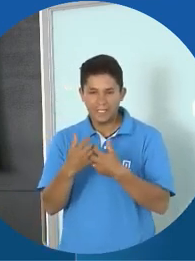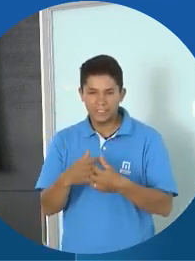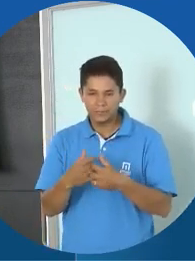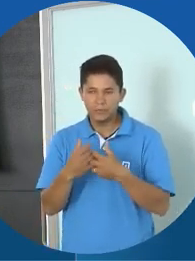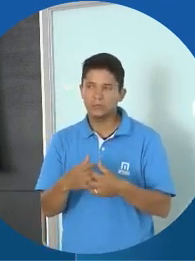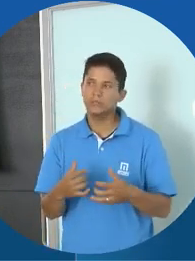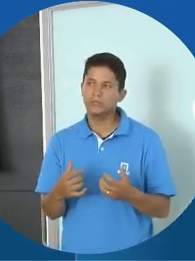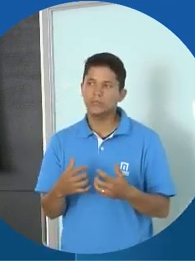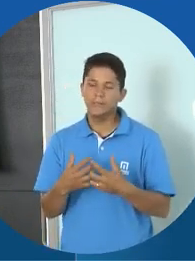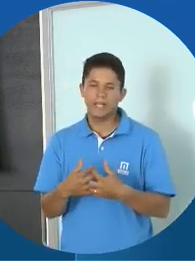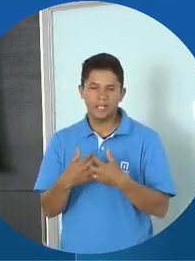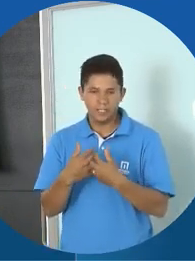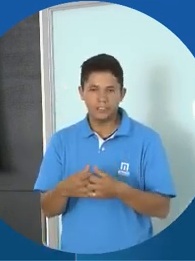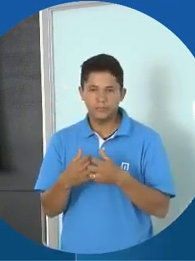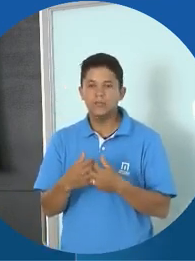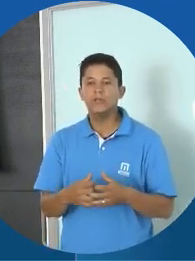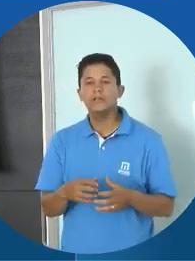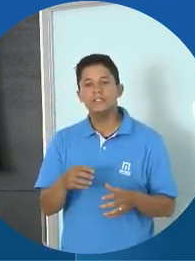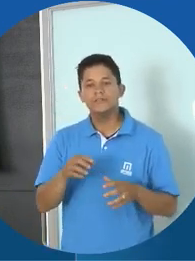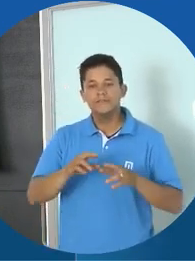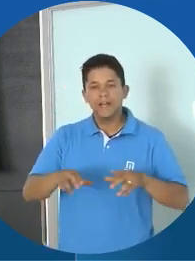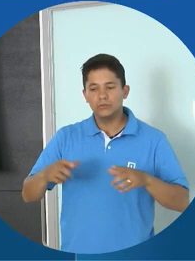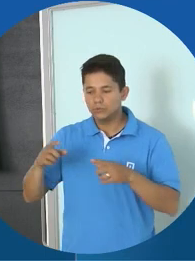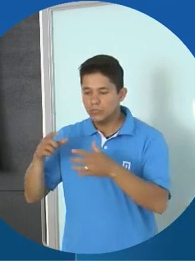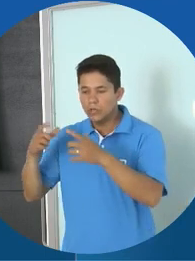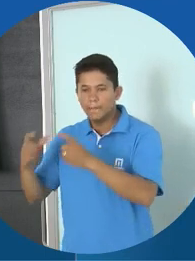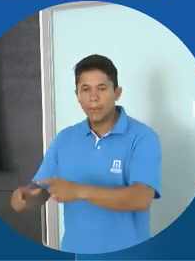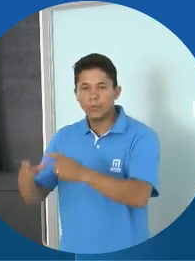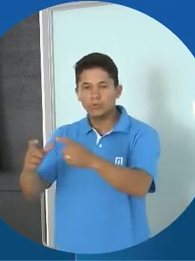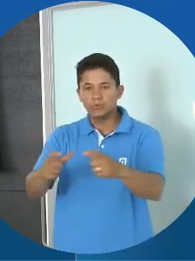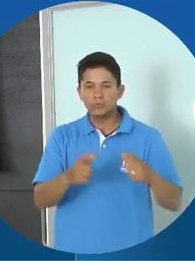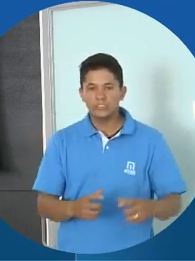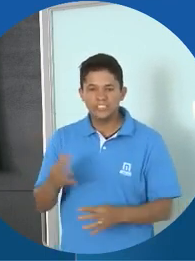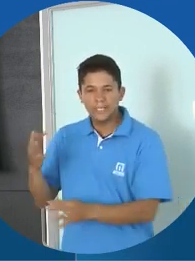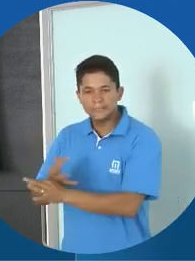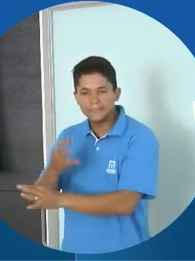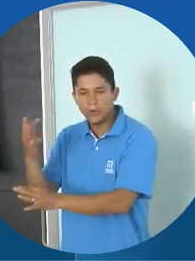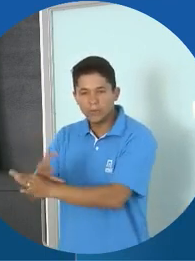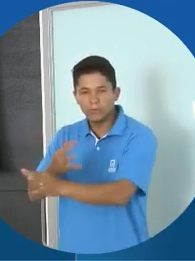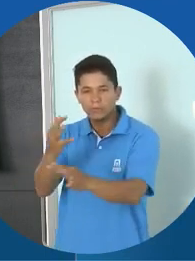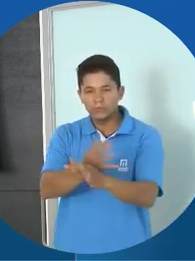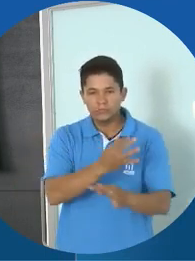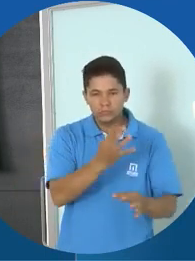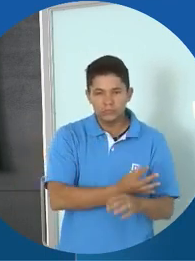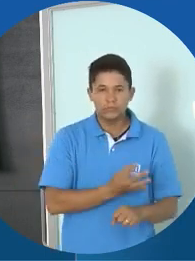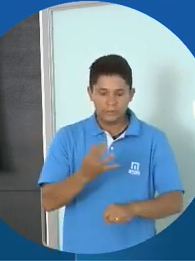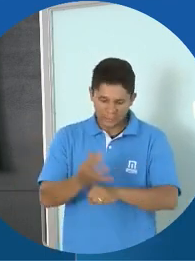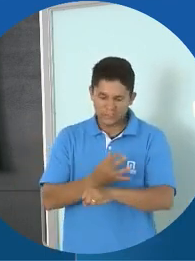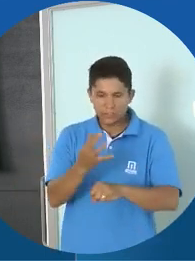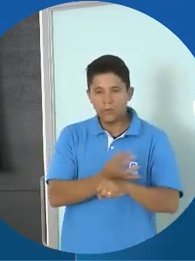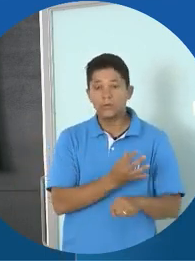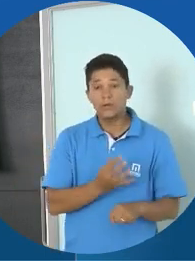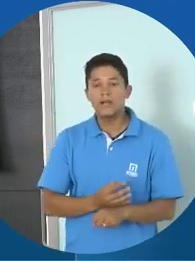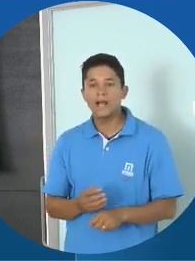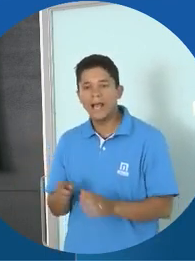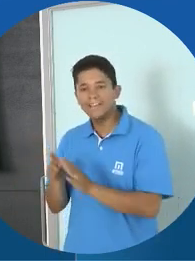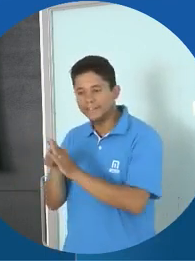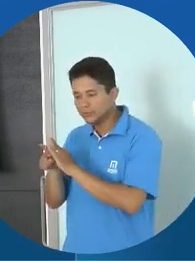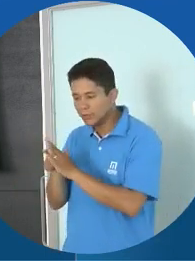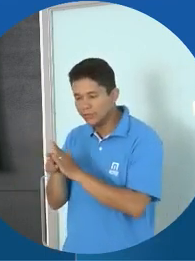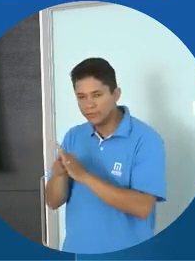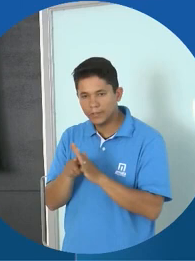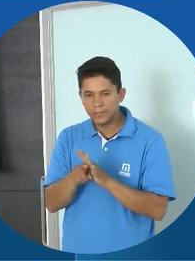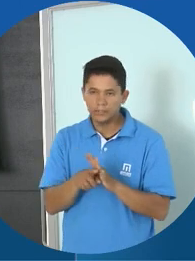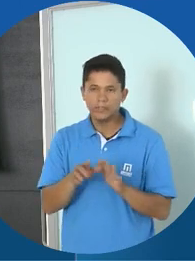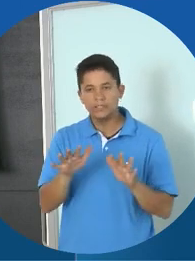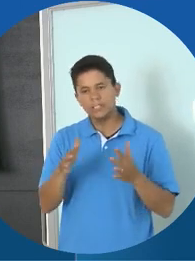criando vários bulbos de tensão, e estabilizou. Foi feito o monitoramento, isso aqui eu acho que deve ter uns 2